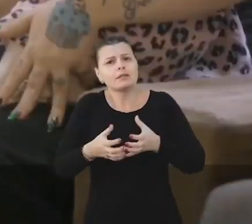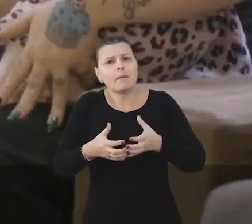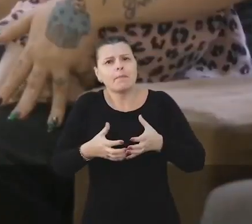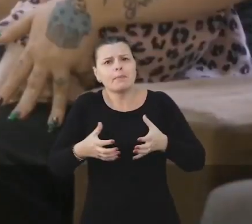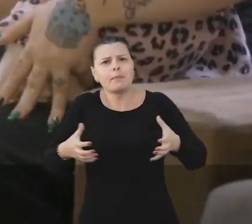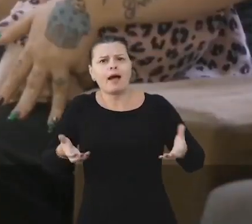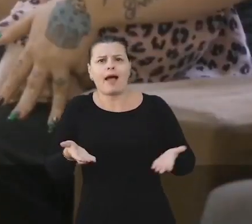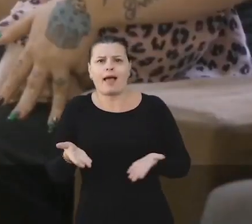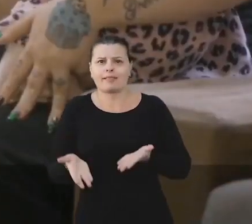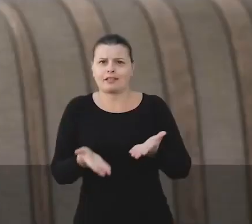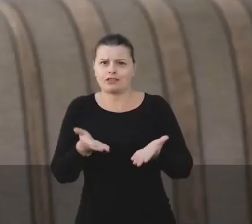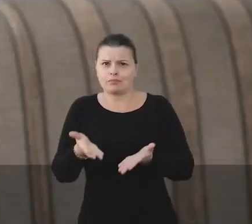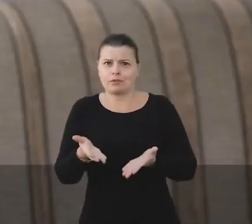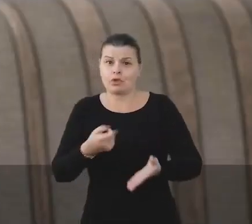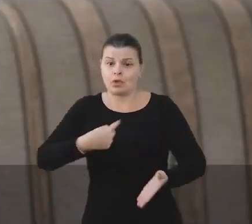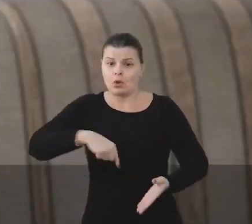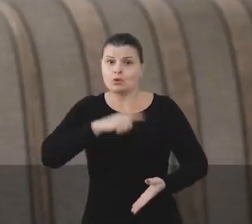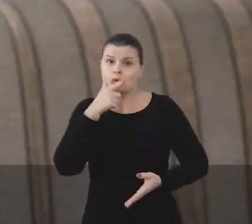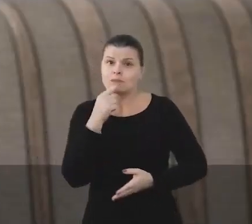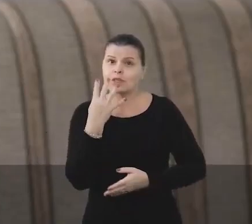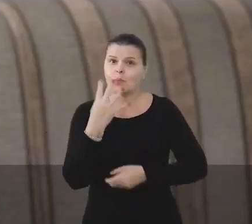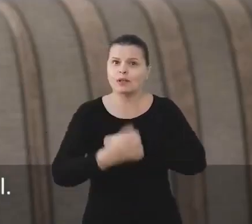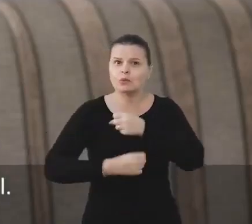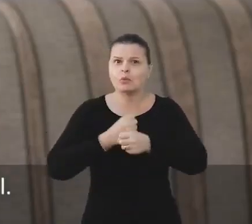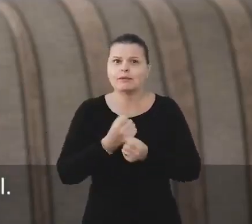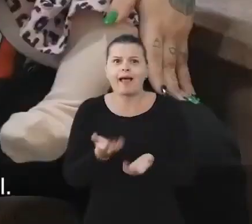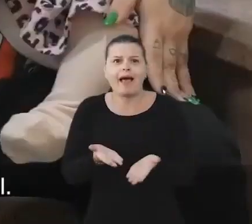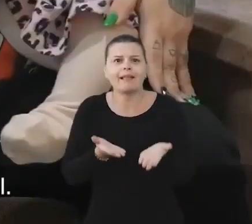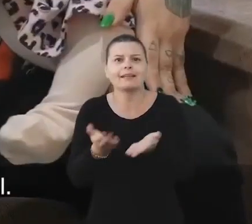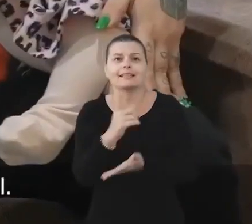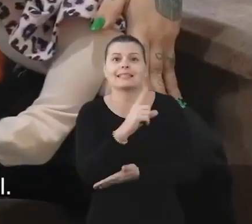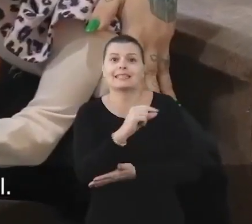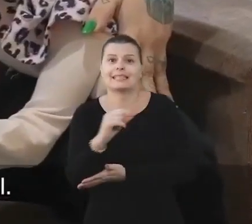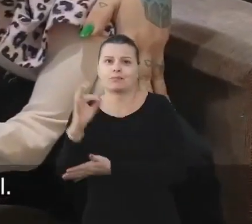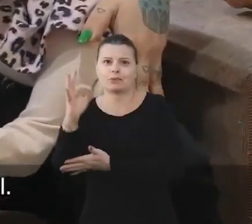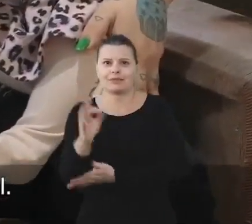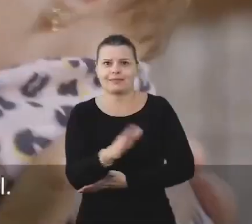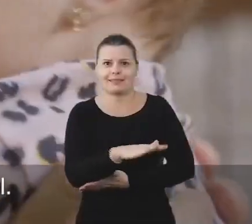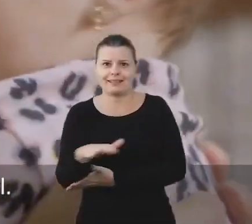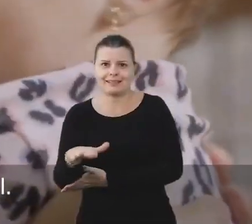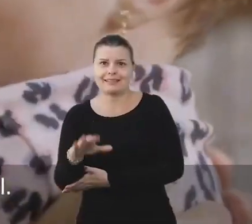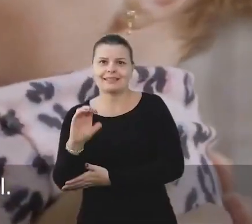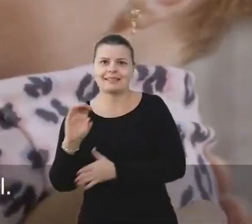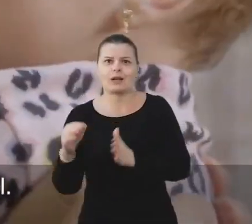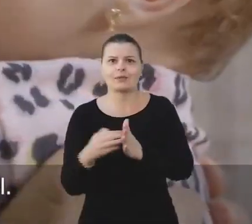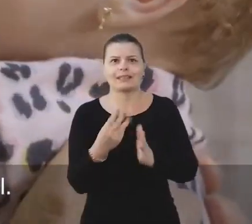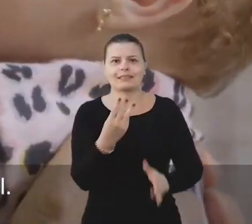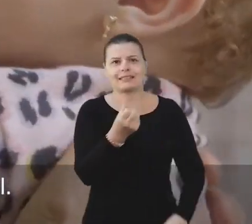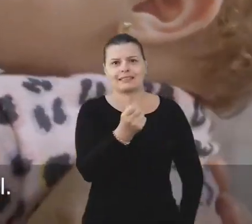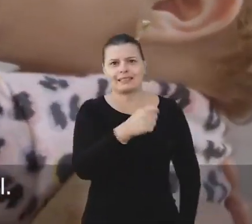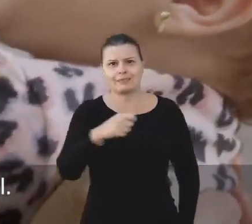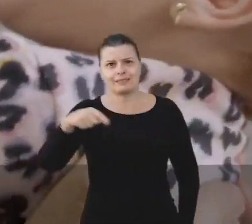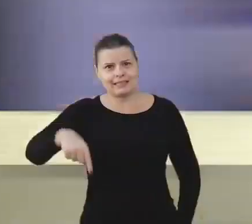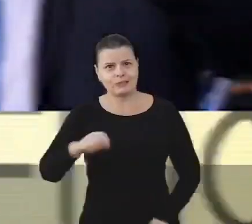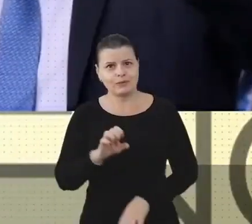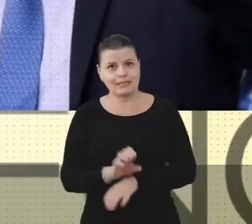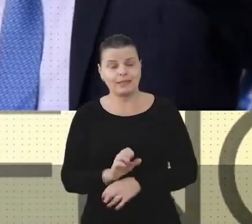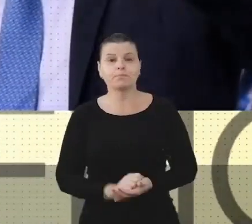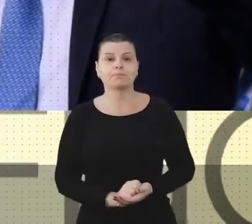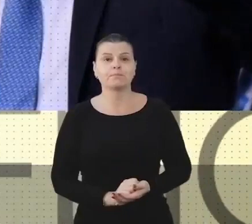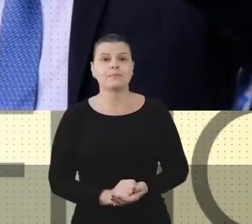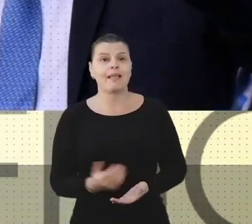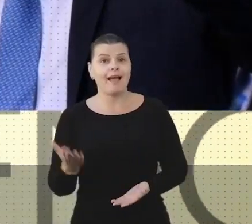possa multiplicar isso. E a gente, em 4 anos, atender 100% das crianças de 0 a 36 aqui no Sul.